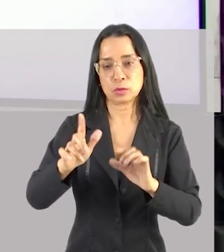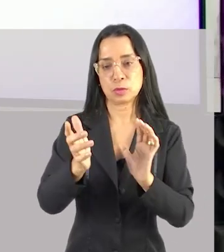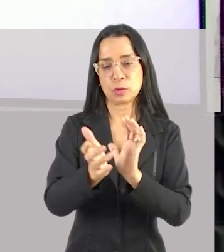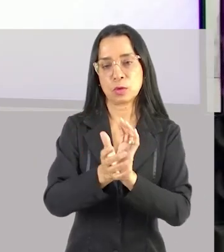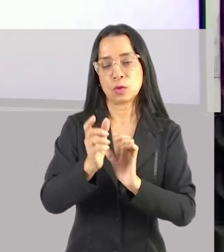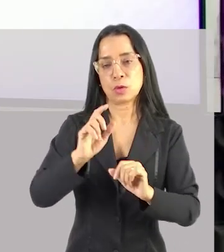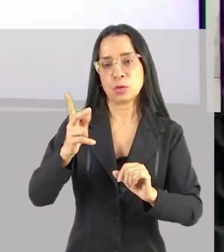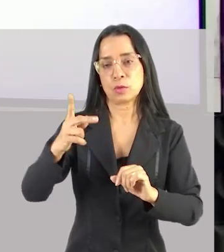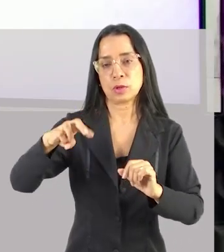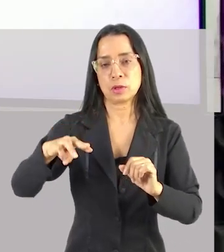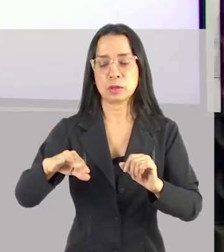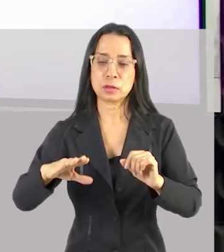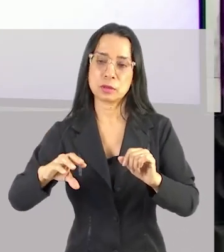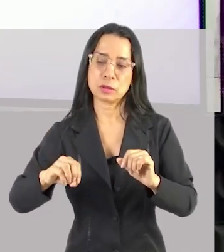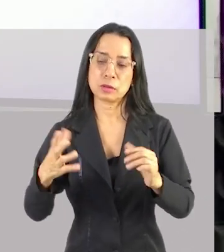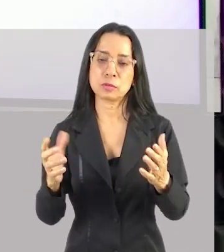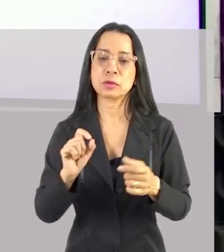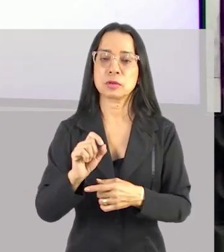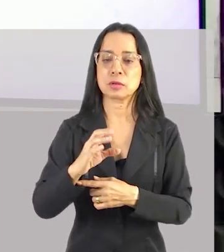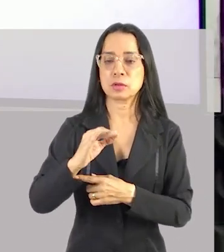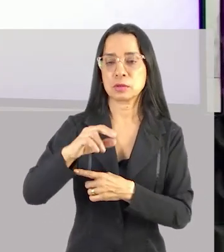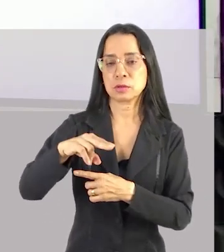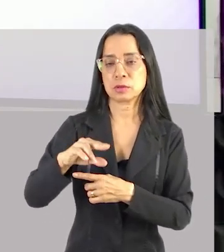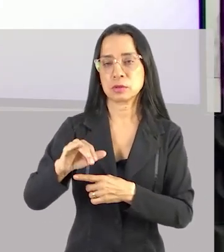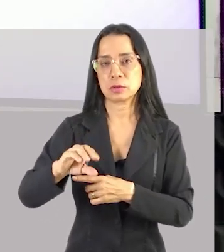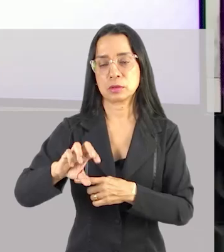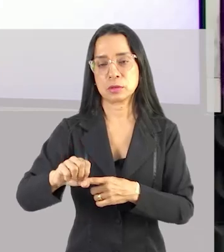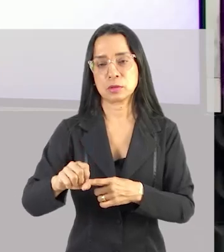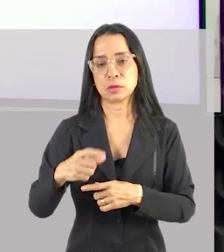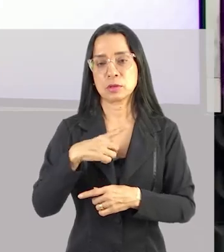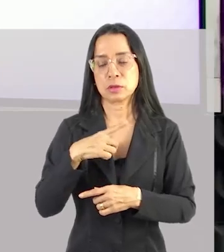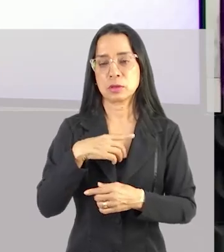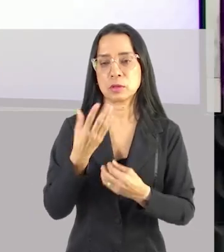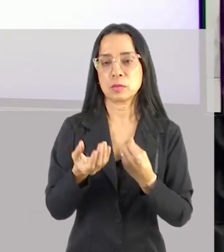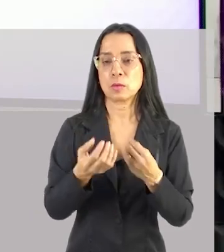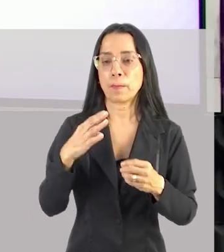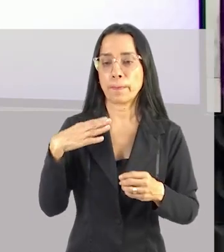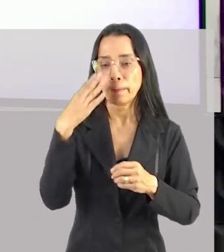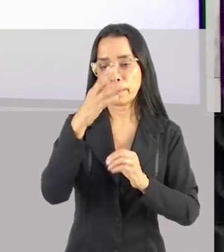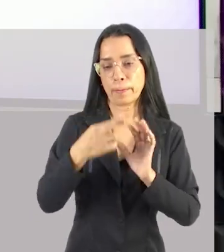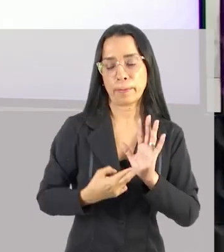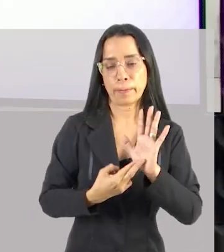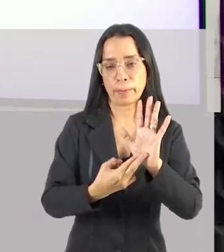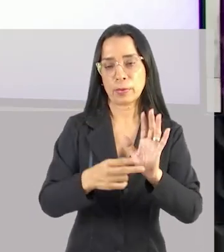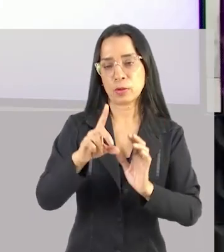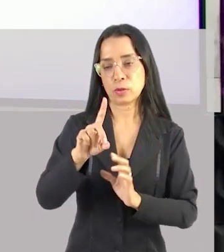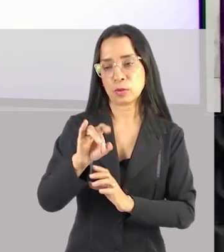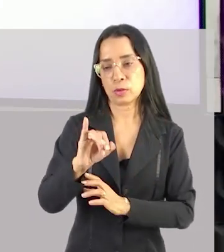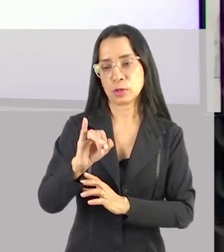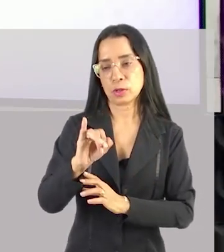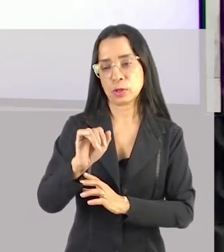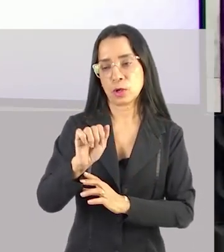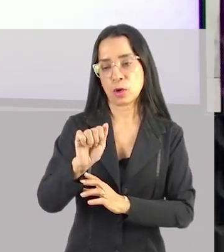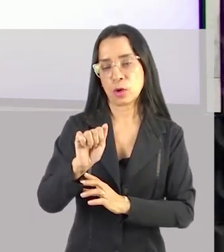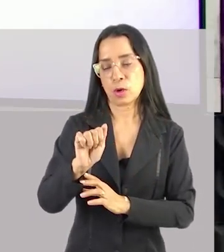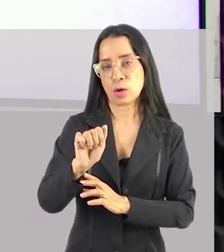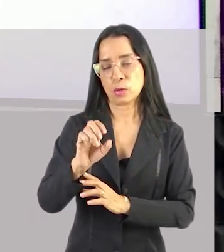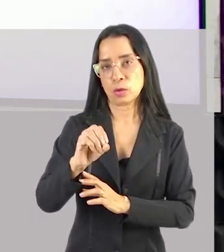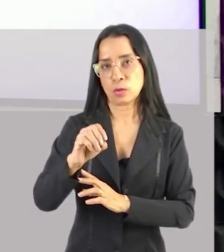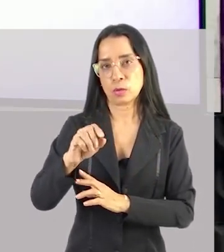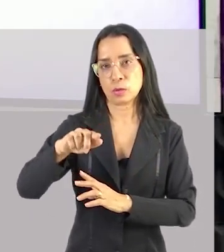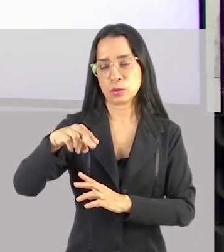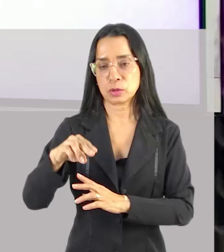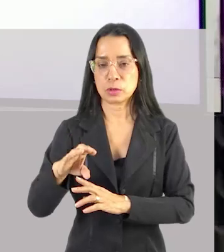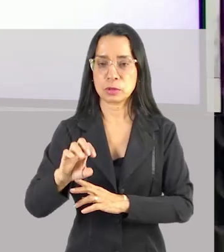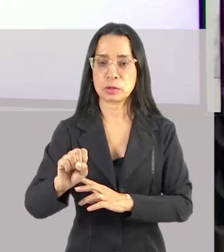corrente do helenismo, que é o cinismo, que temos como principal representante o Diógenes, beleza? Então a questão é sobre o estoicismo,